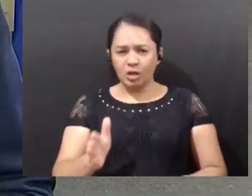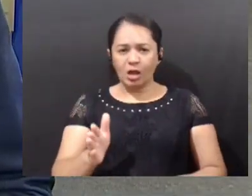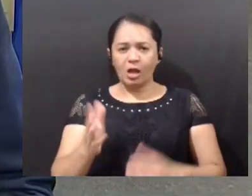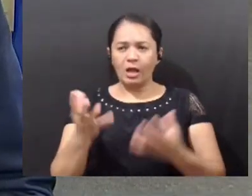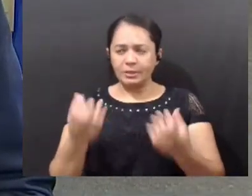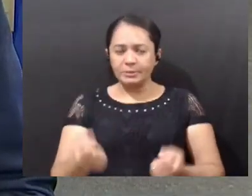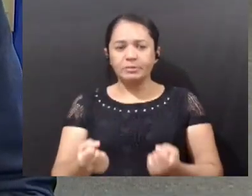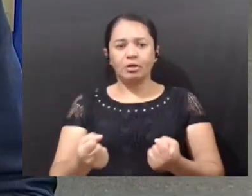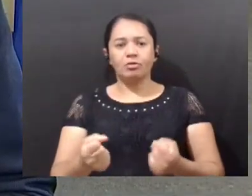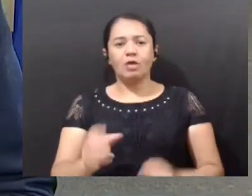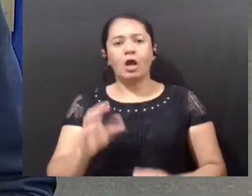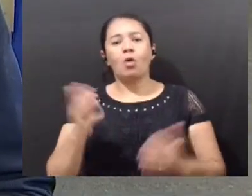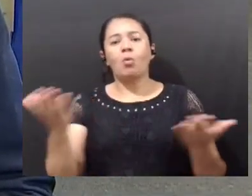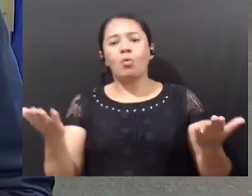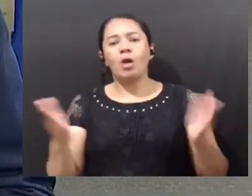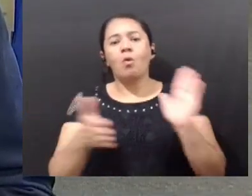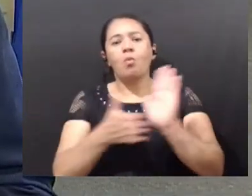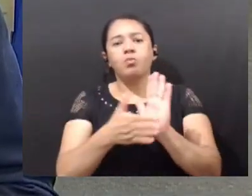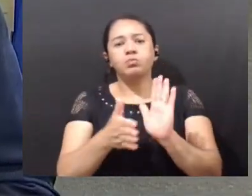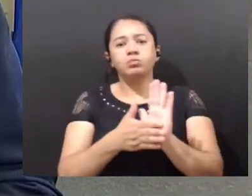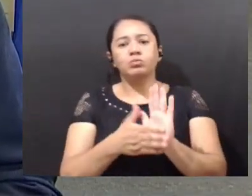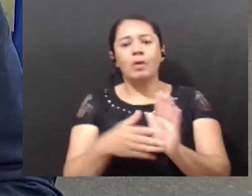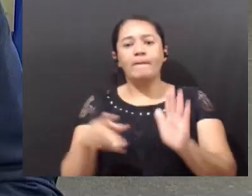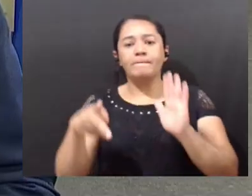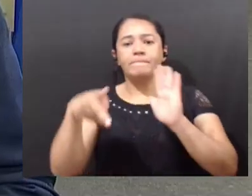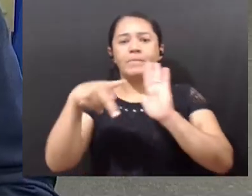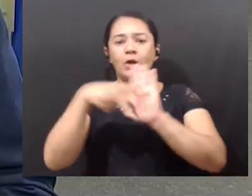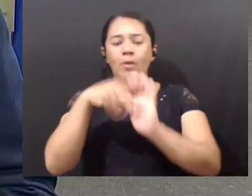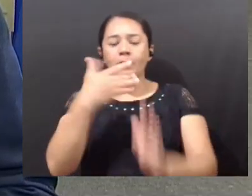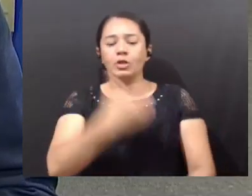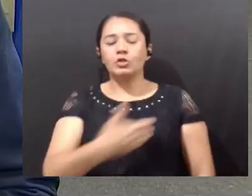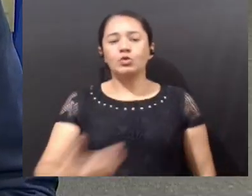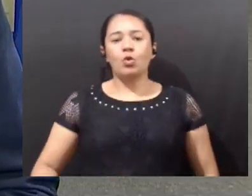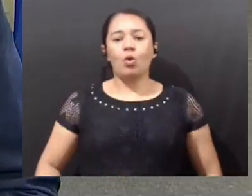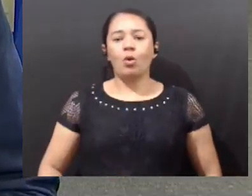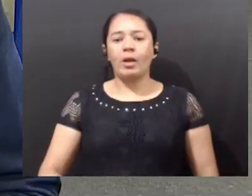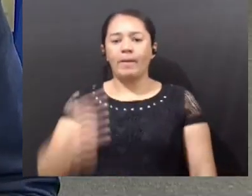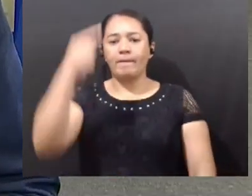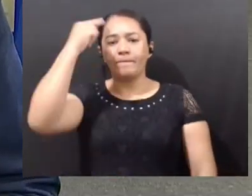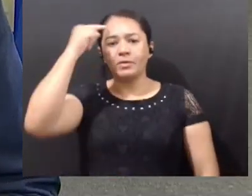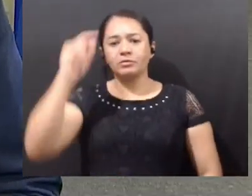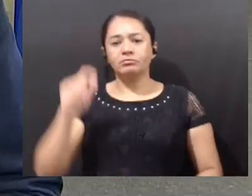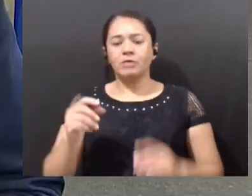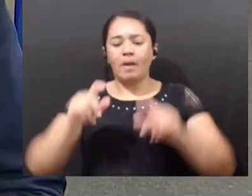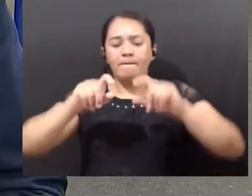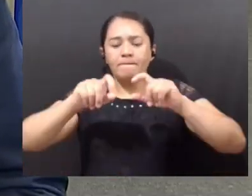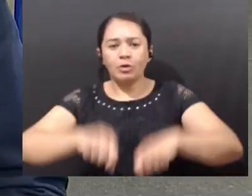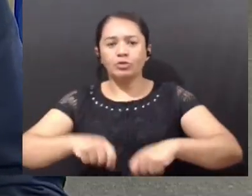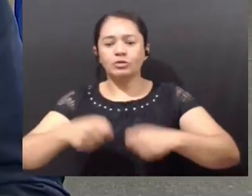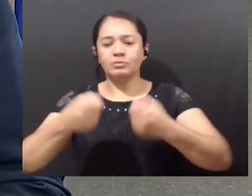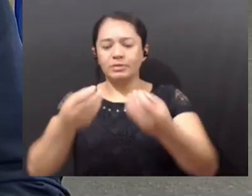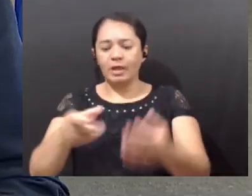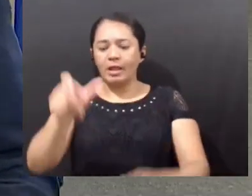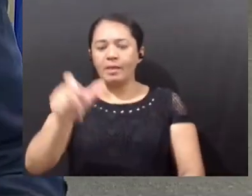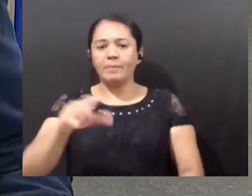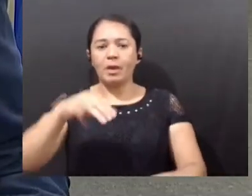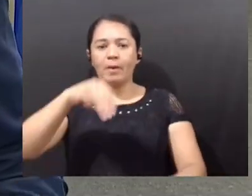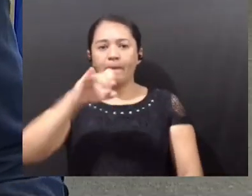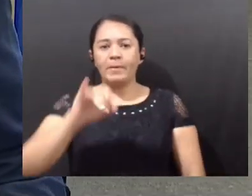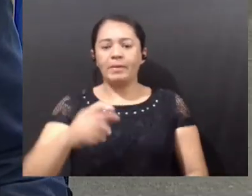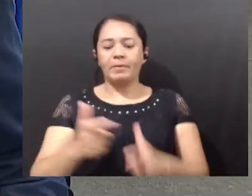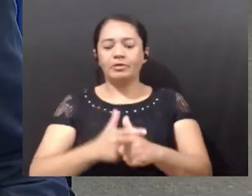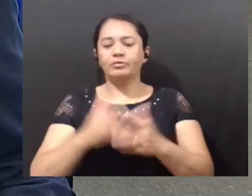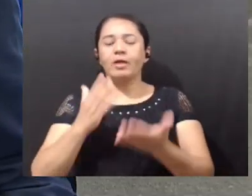essa proposta do governo quando pensa em que dá essa possibilidade ao MEI para colocar as contas em dia? A gente